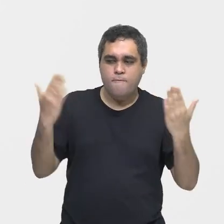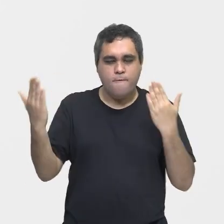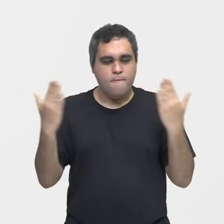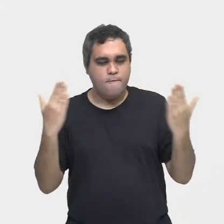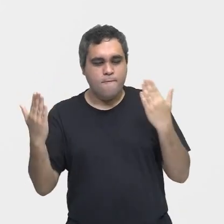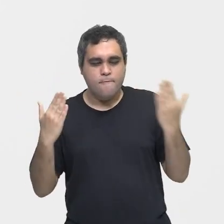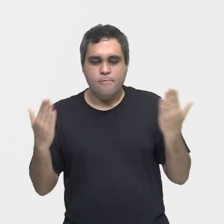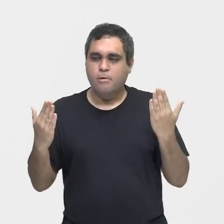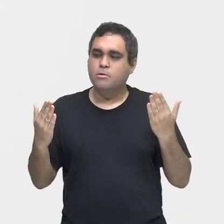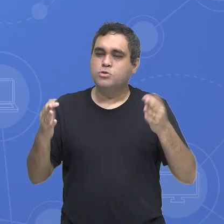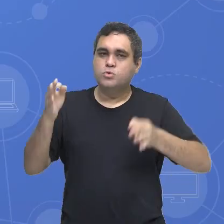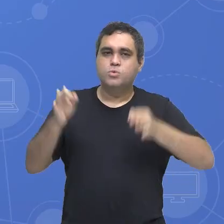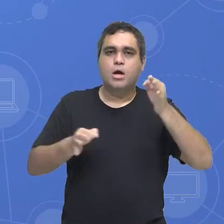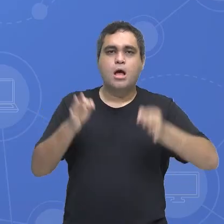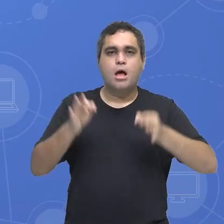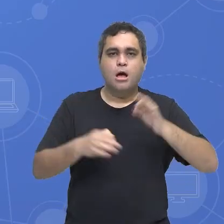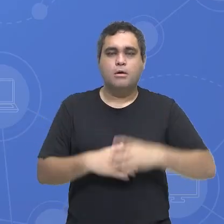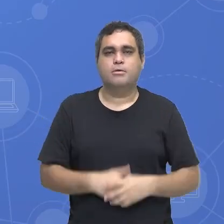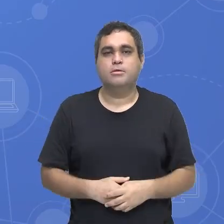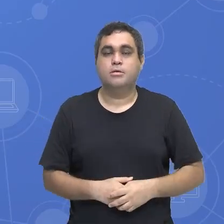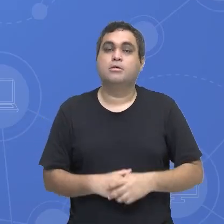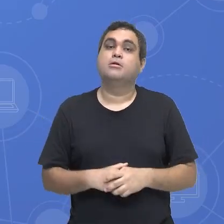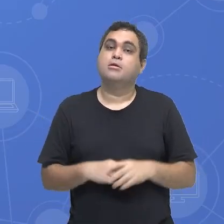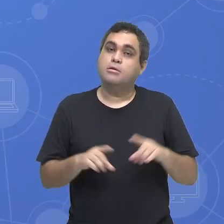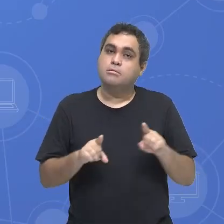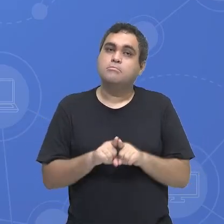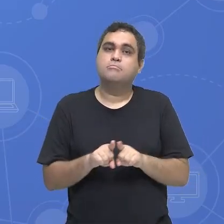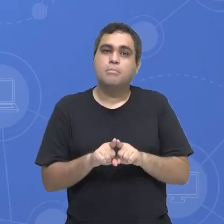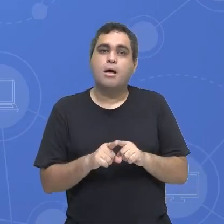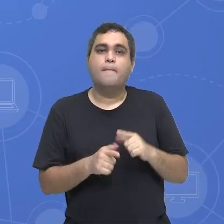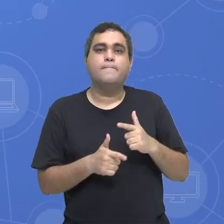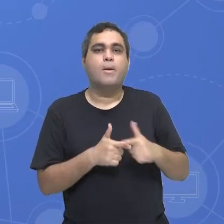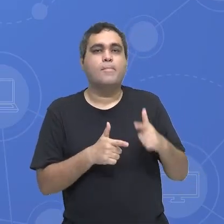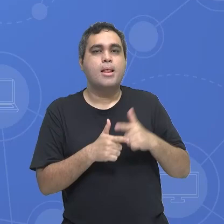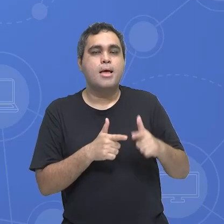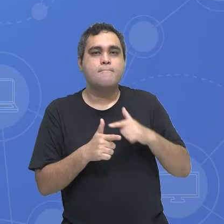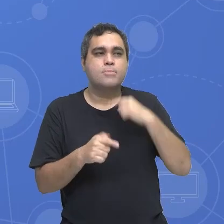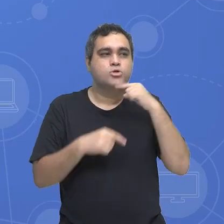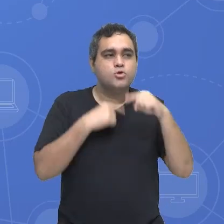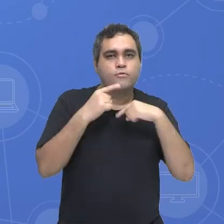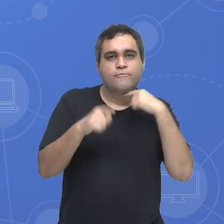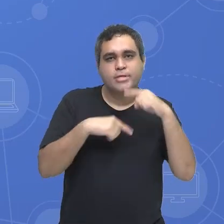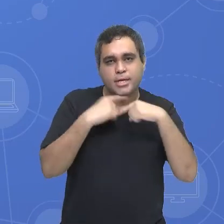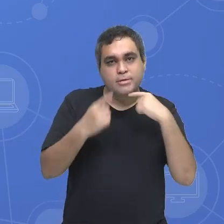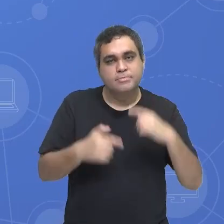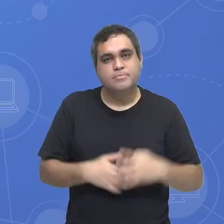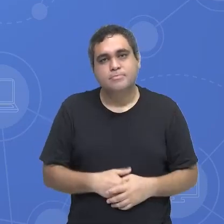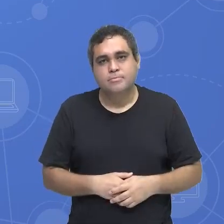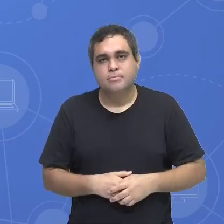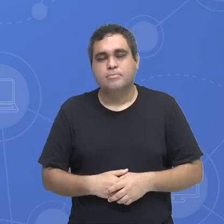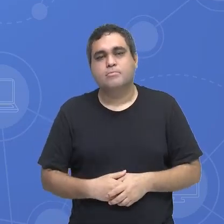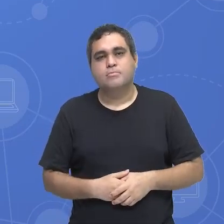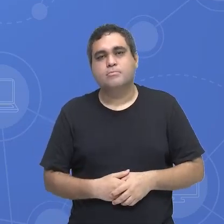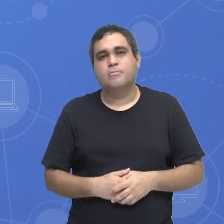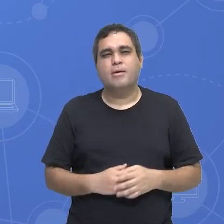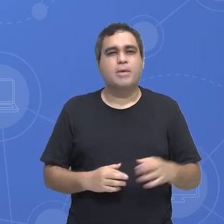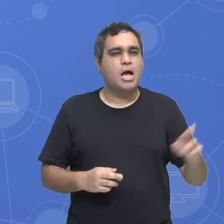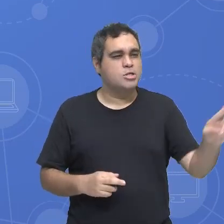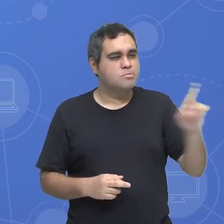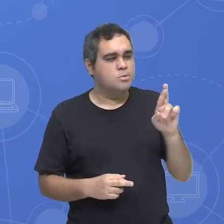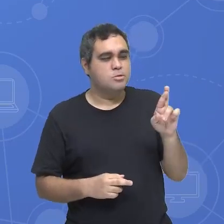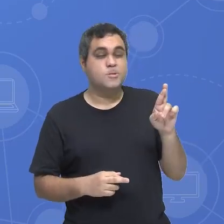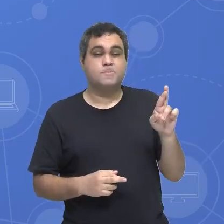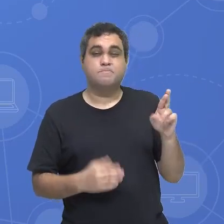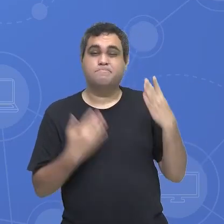julgar, né? E sim, problematizar. A gente tem que problematizar, né? Ninguém pode aceitar a resposta que já